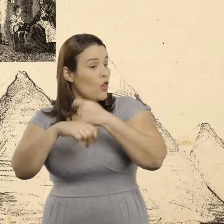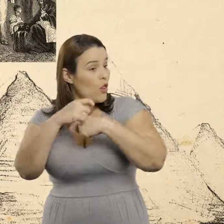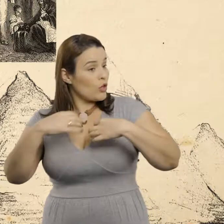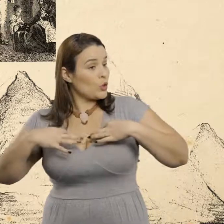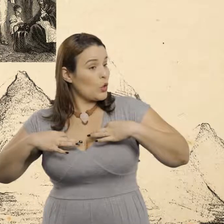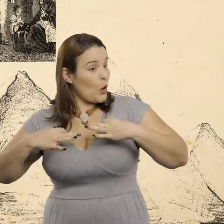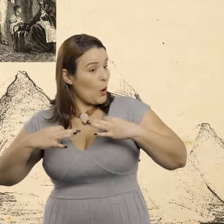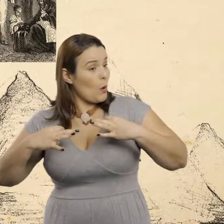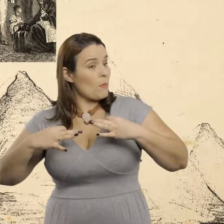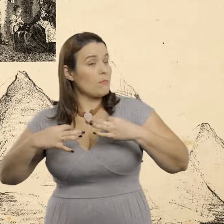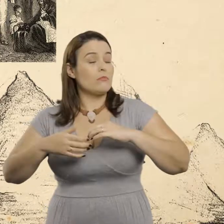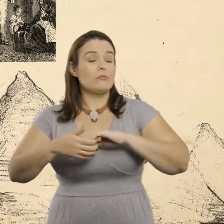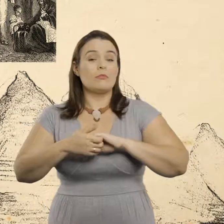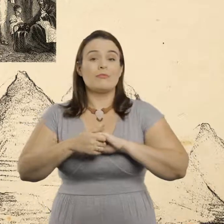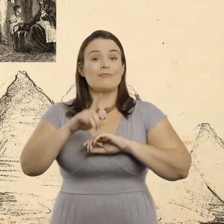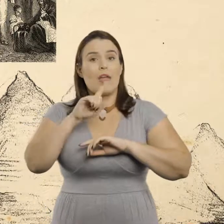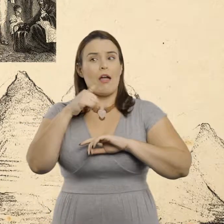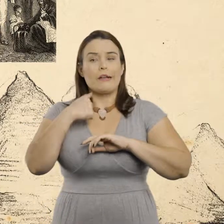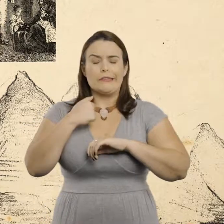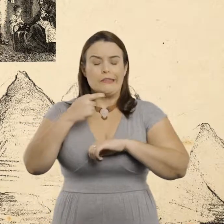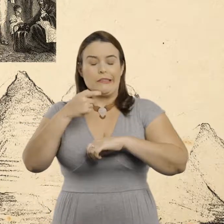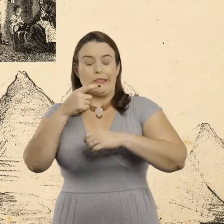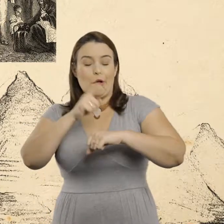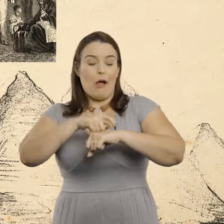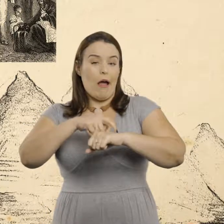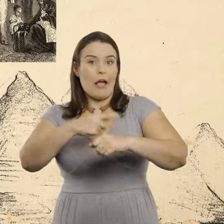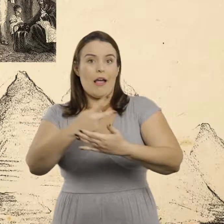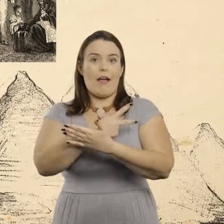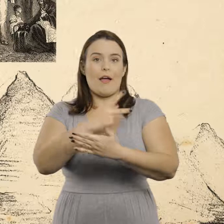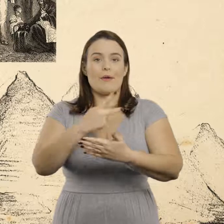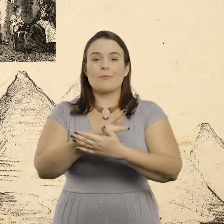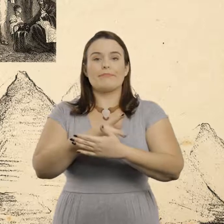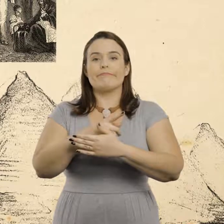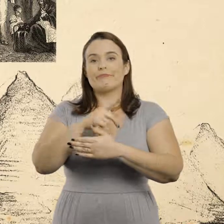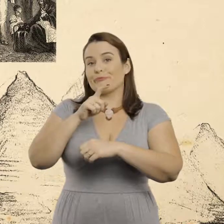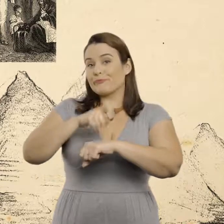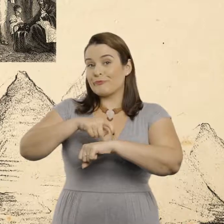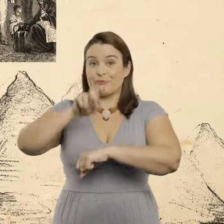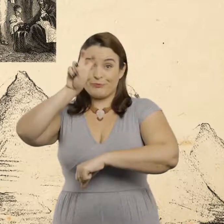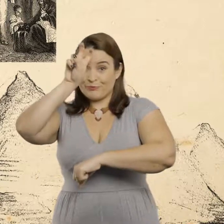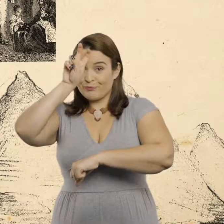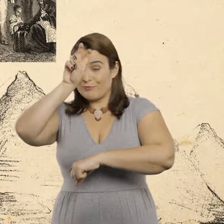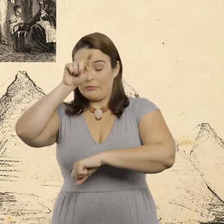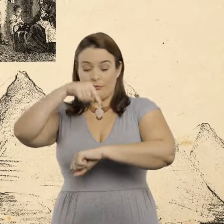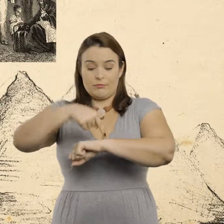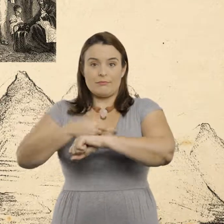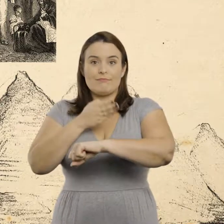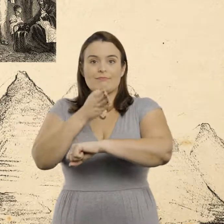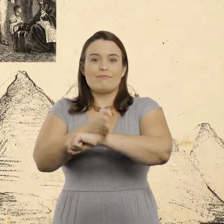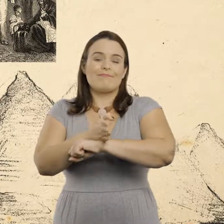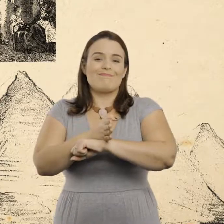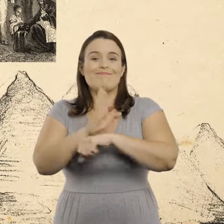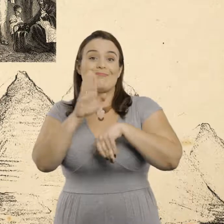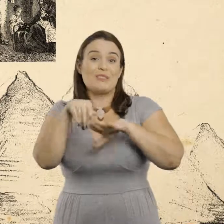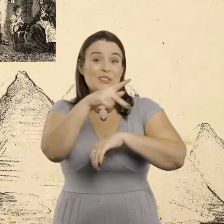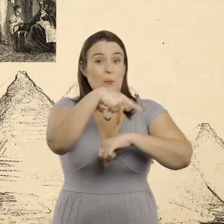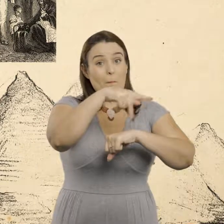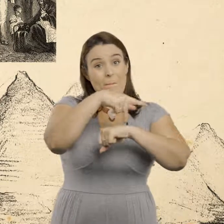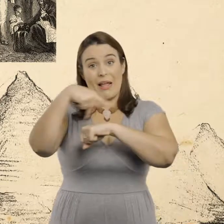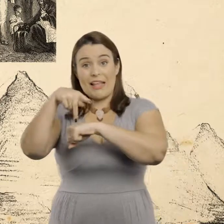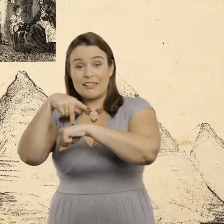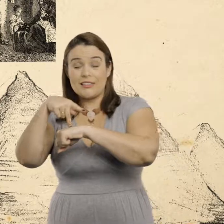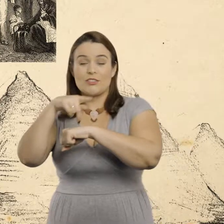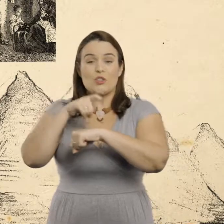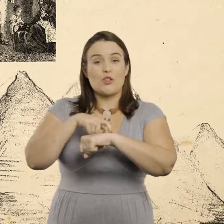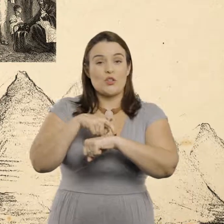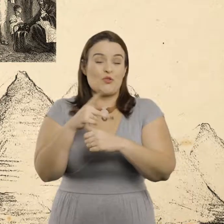roupas. Passepartout disse para Fix que se enganou em relação ao horário. Ele não arrumou o relógio para o horário do Egito. Os países podem